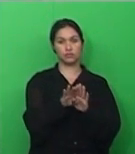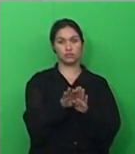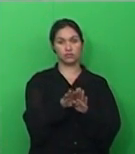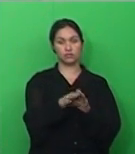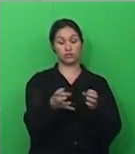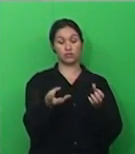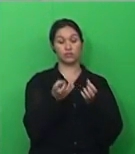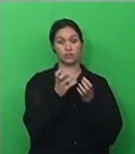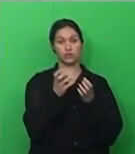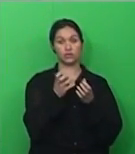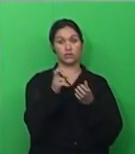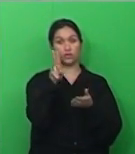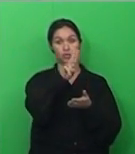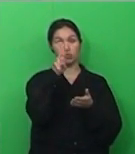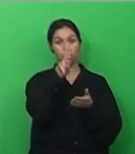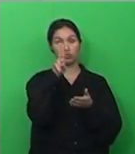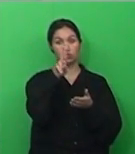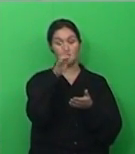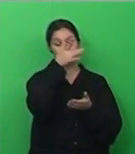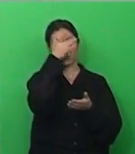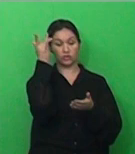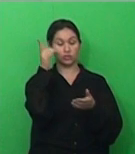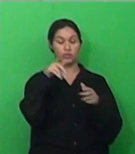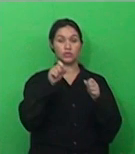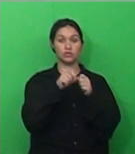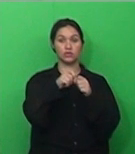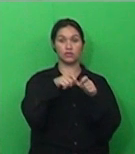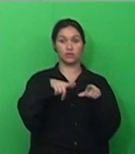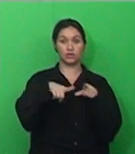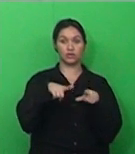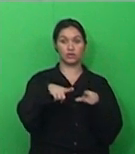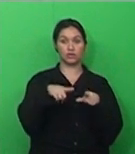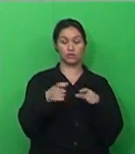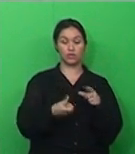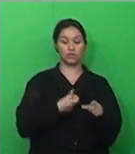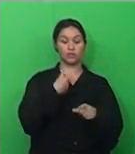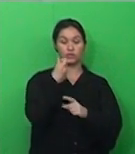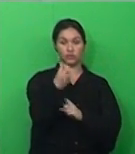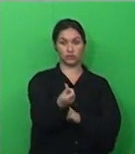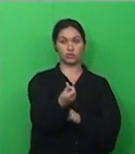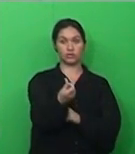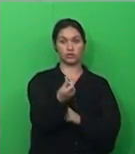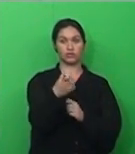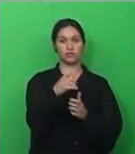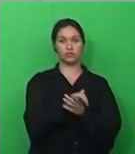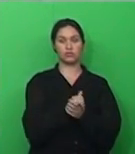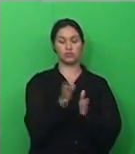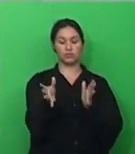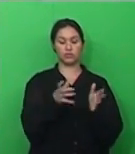dos responsáveis, os funcionários, por esse trabalho dos últimos 6 meses, e o período